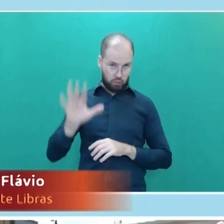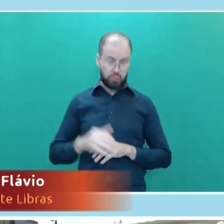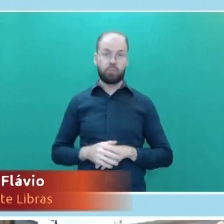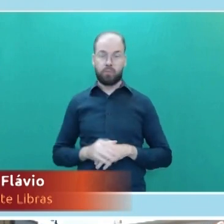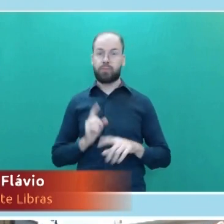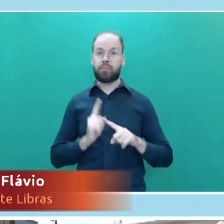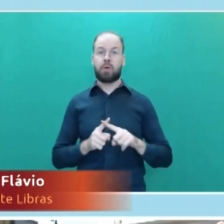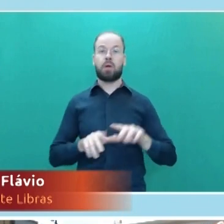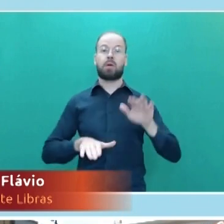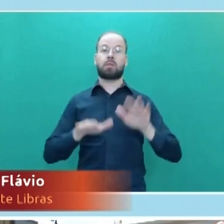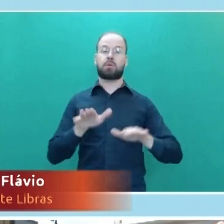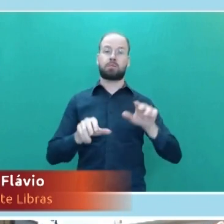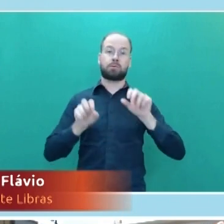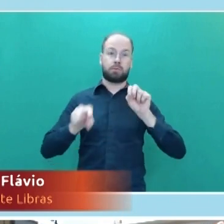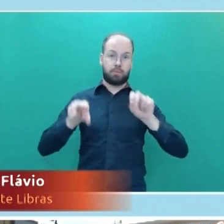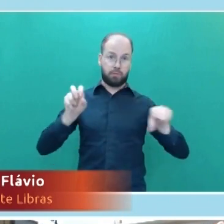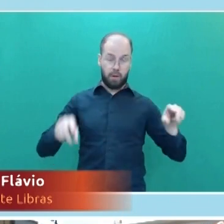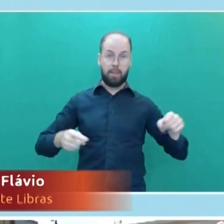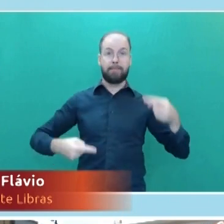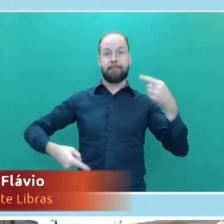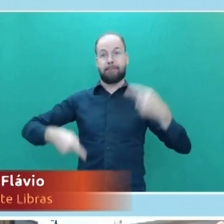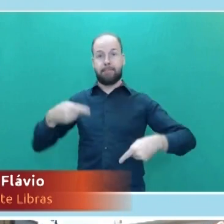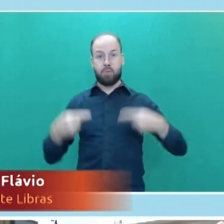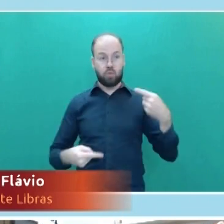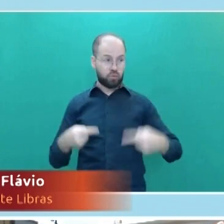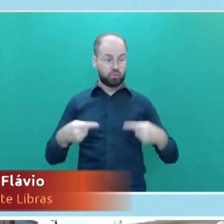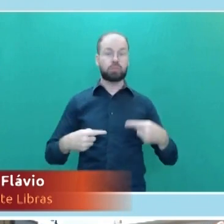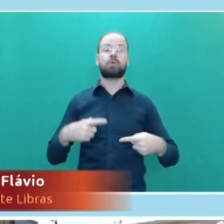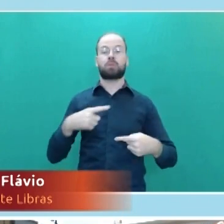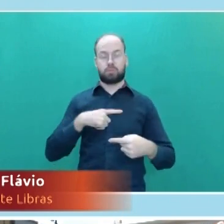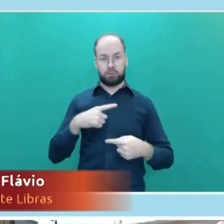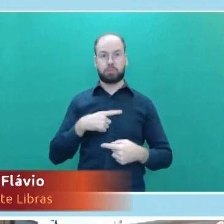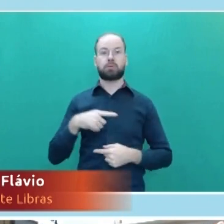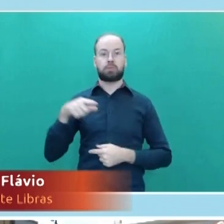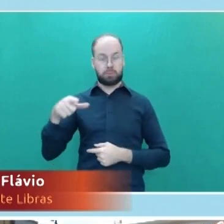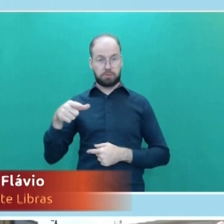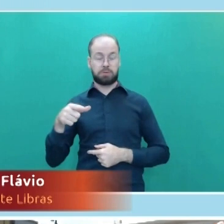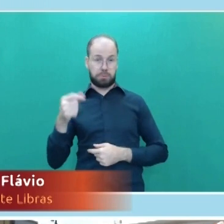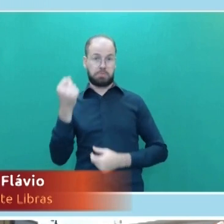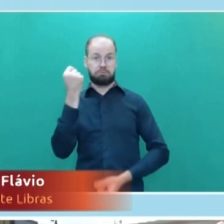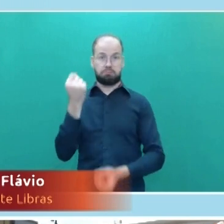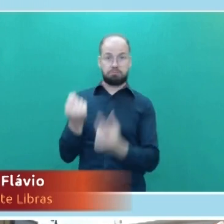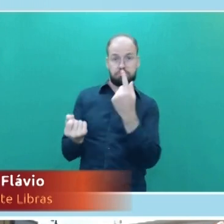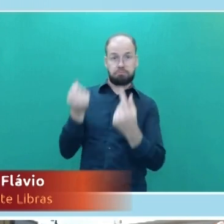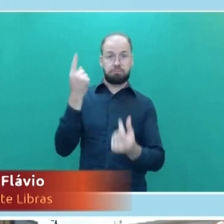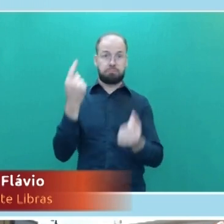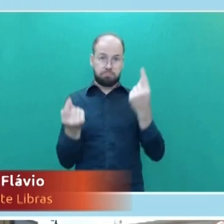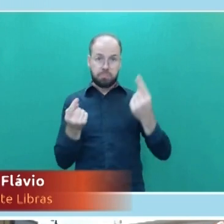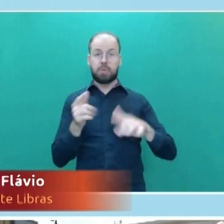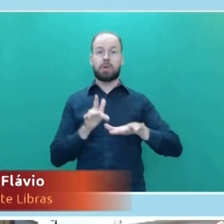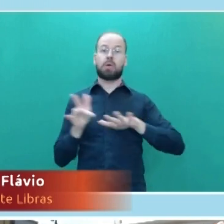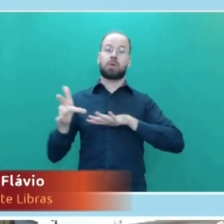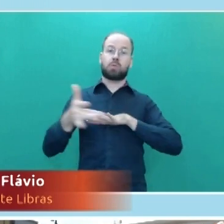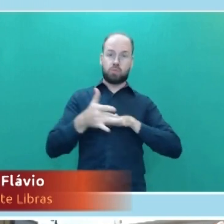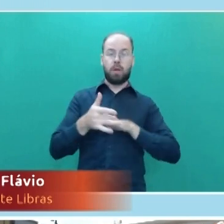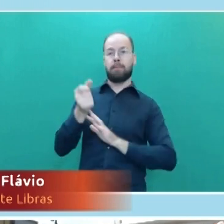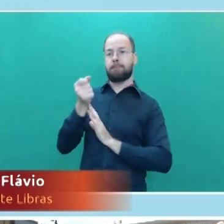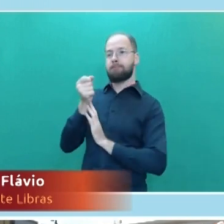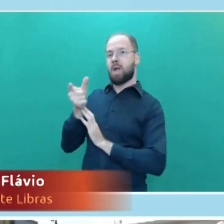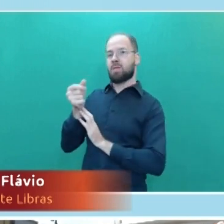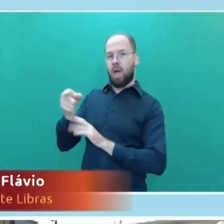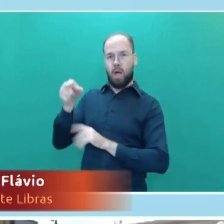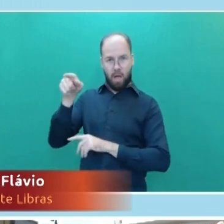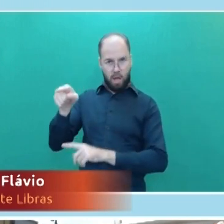gente vê alguns políticos, alguns demagogos aparecerem nas mídias e redes sociais atacando os direitos